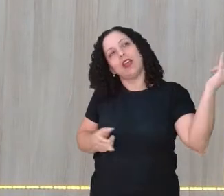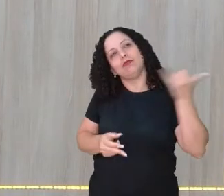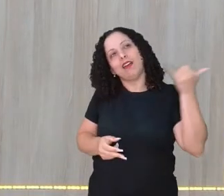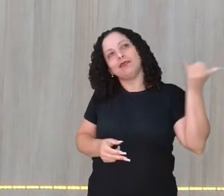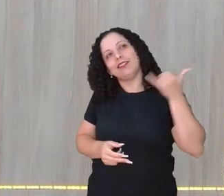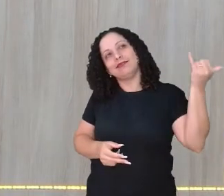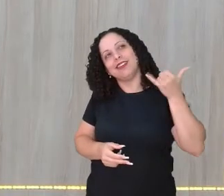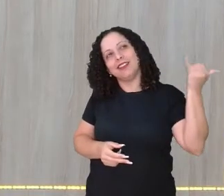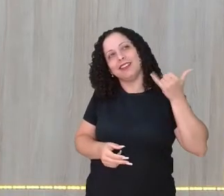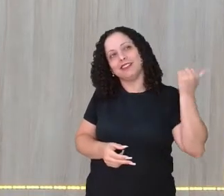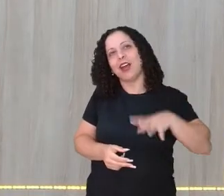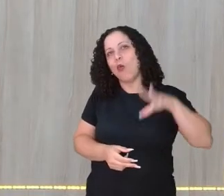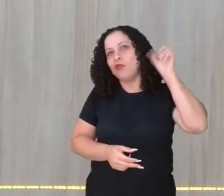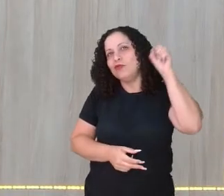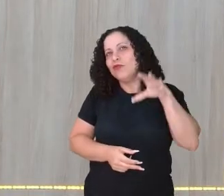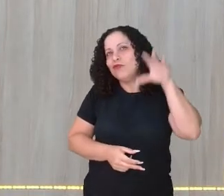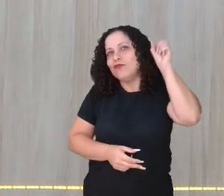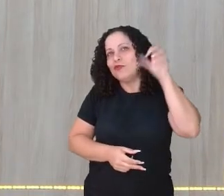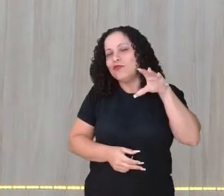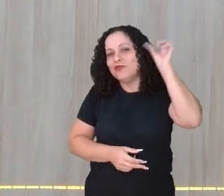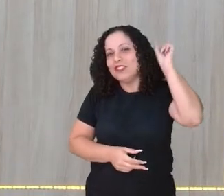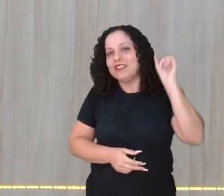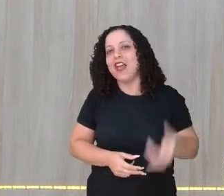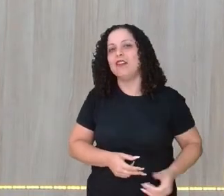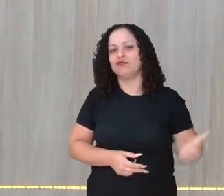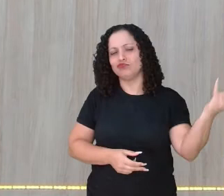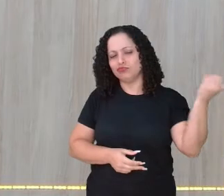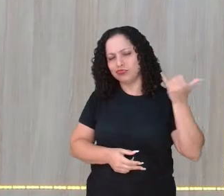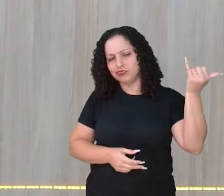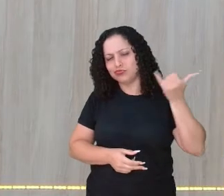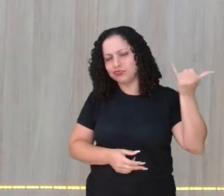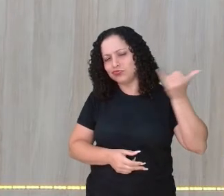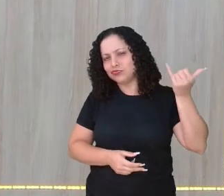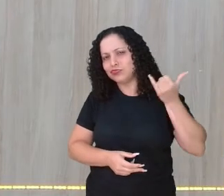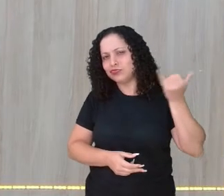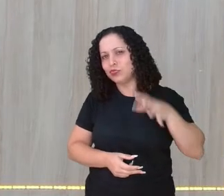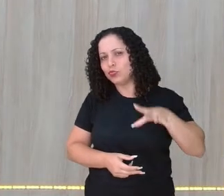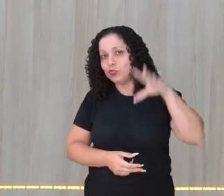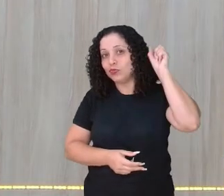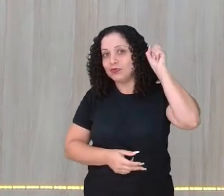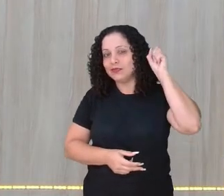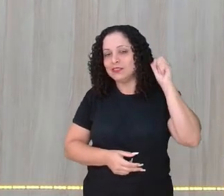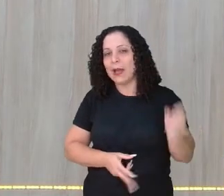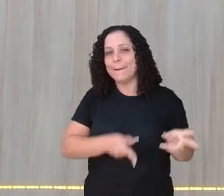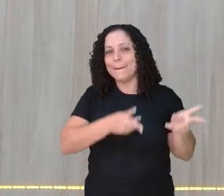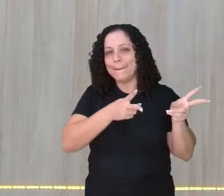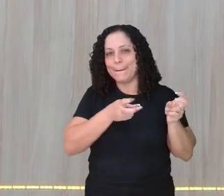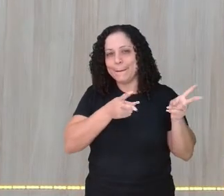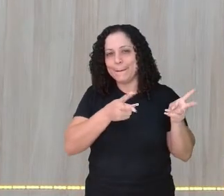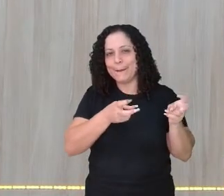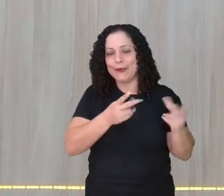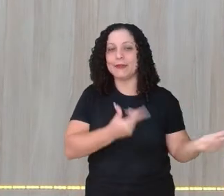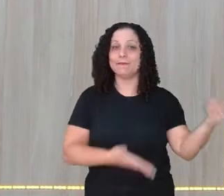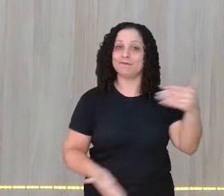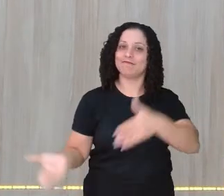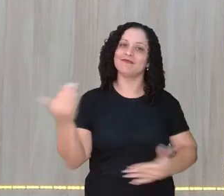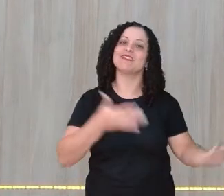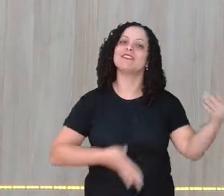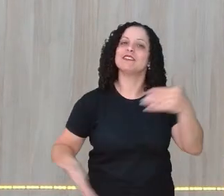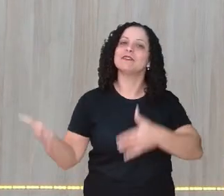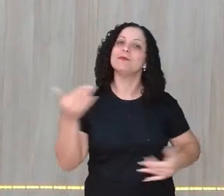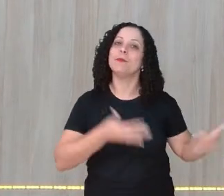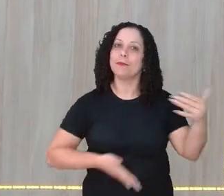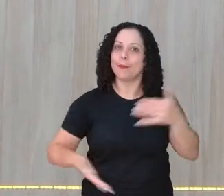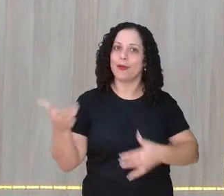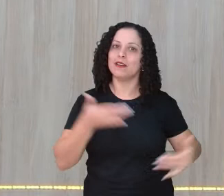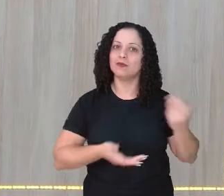né? Então, quando aquelas histórias são contadas, a gente está presenciando e está participando de uma